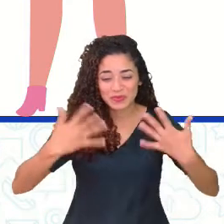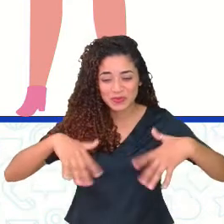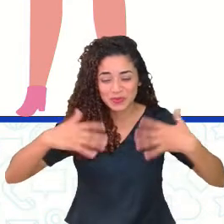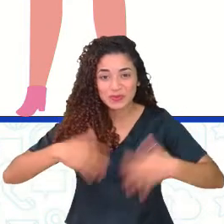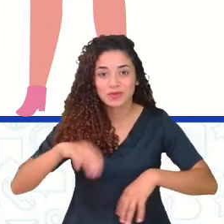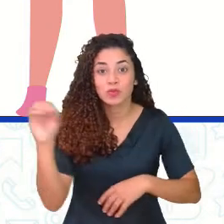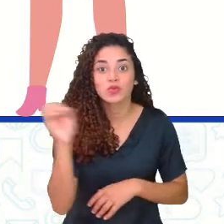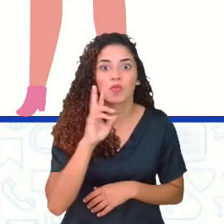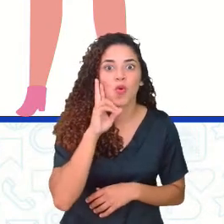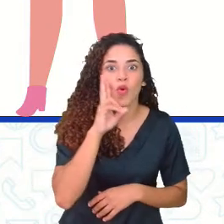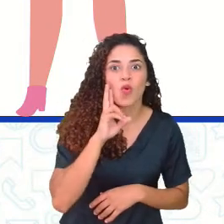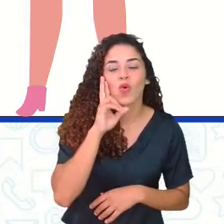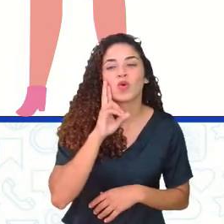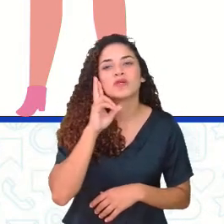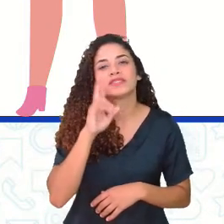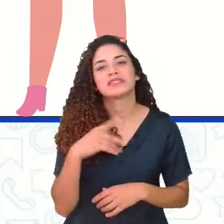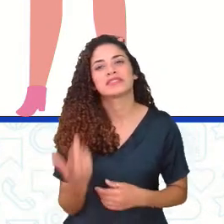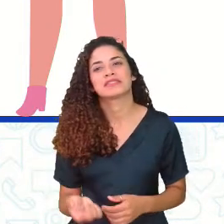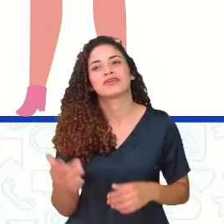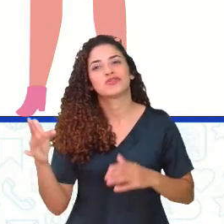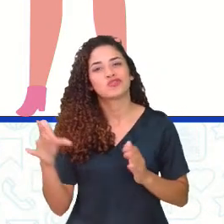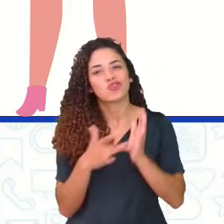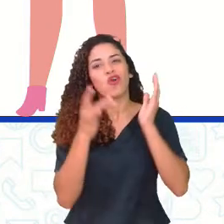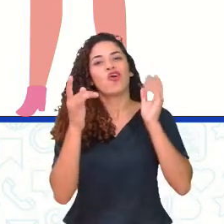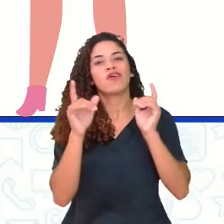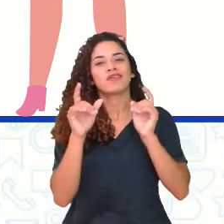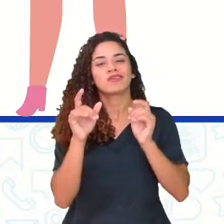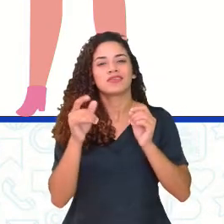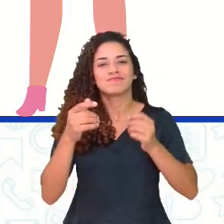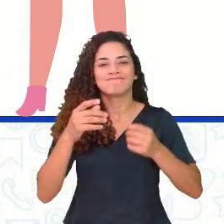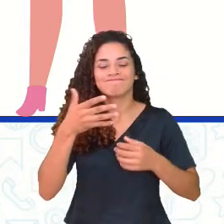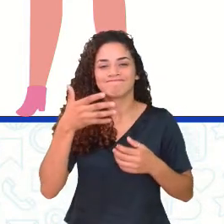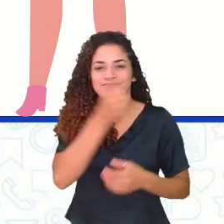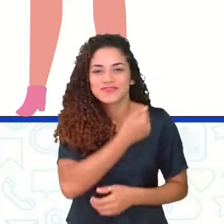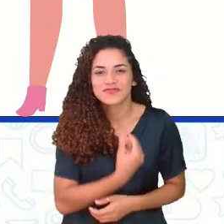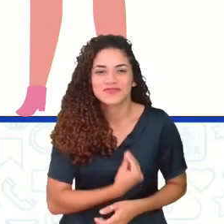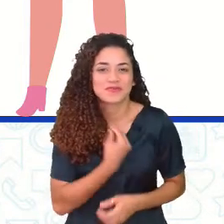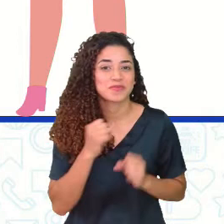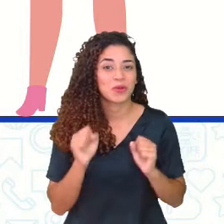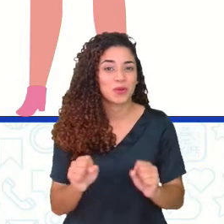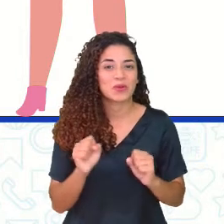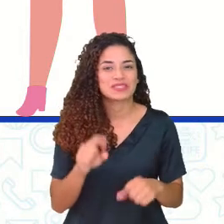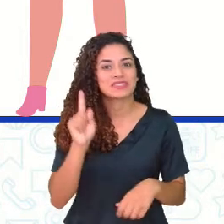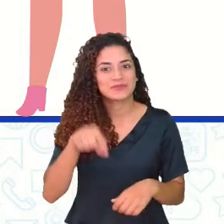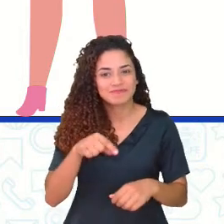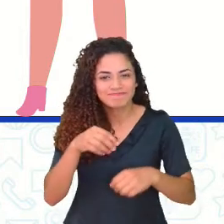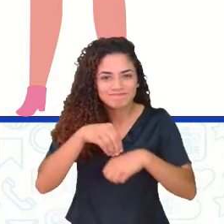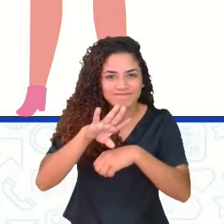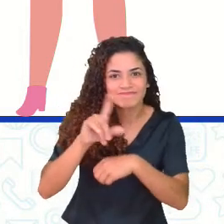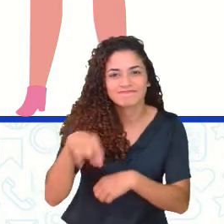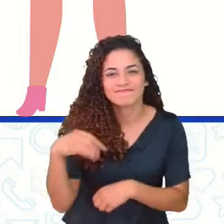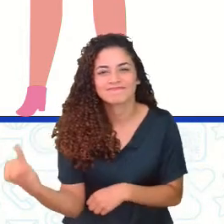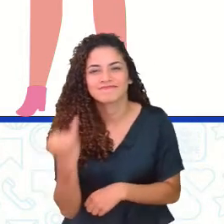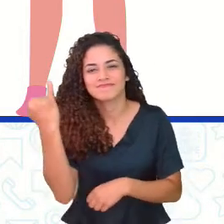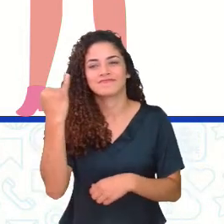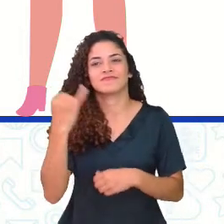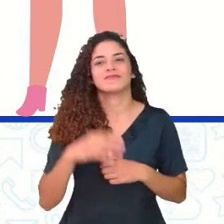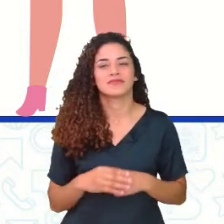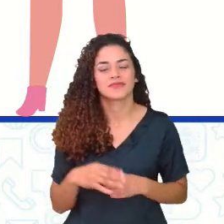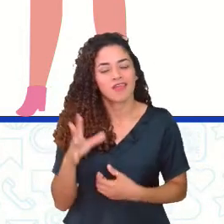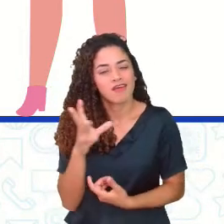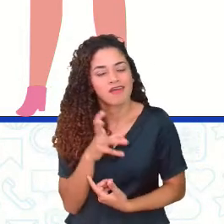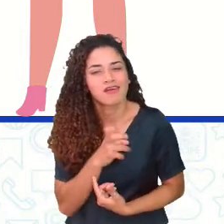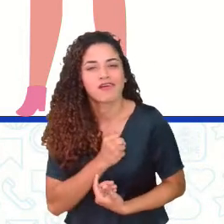outubro rosa, um toque que salva as vidas. Então, é muito importante aí esse nosso recadinho. Se toque, se cuide, se